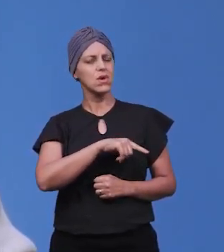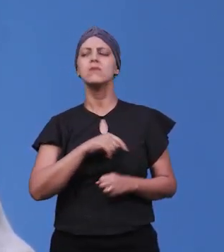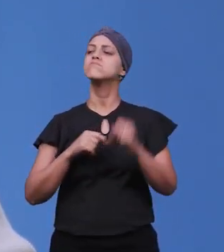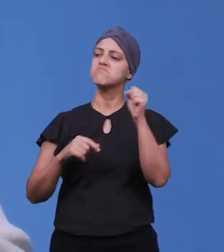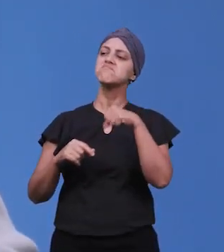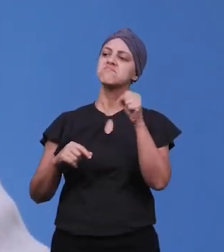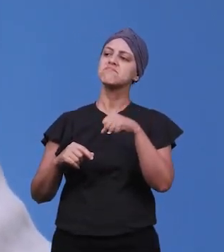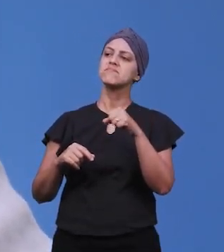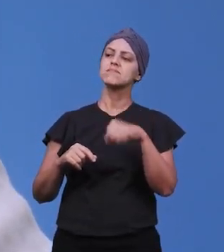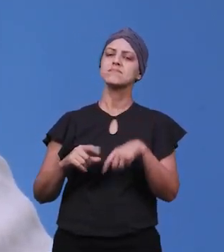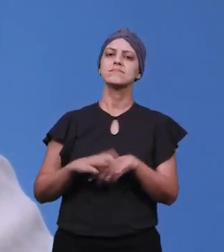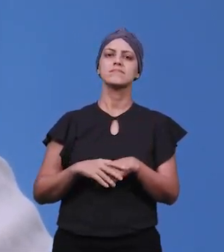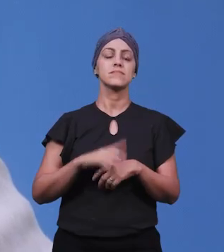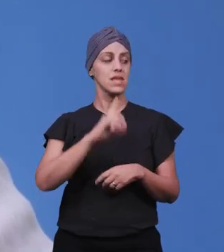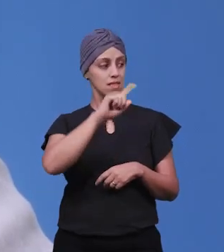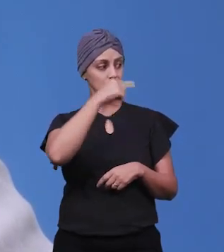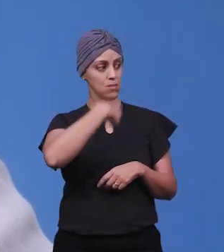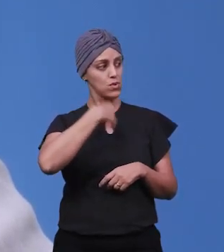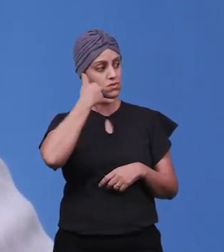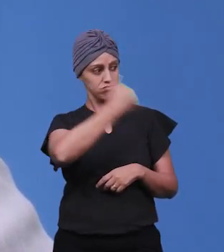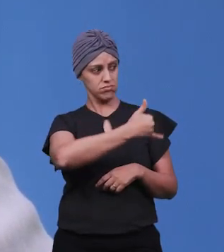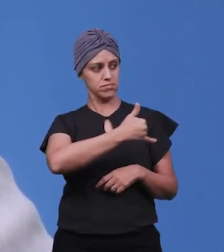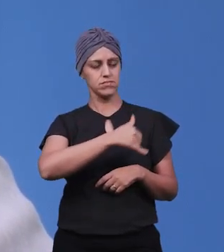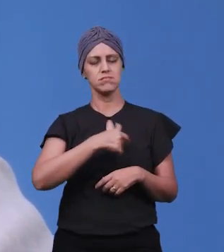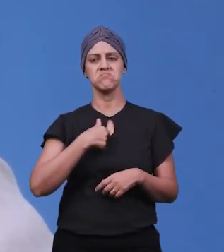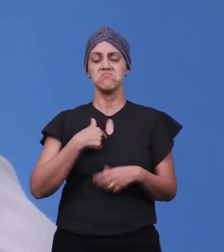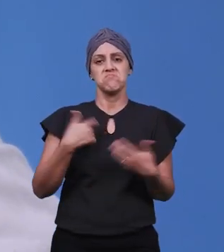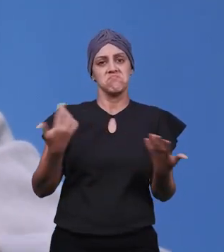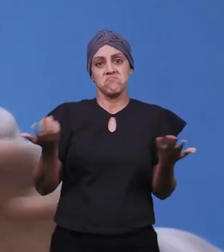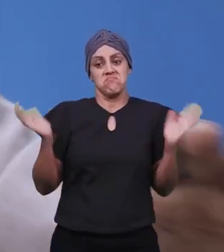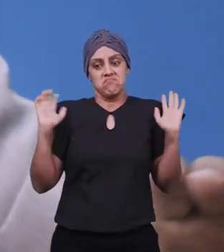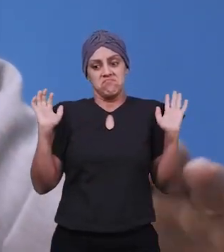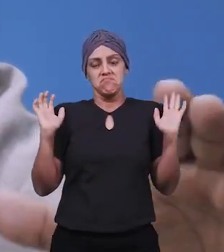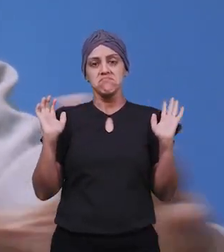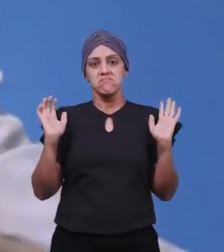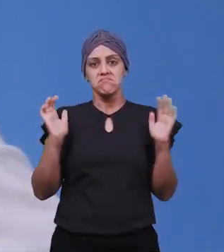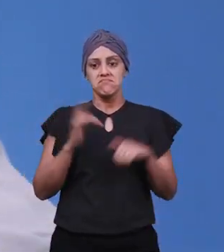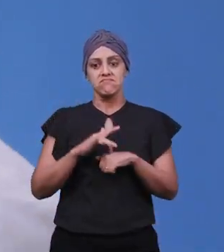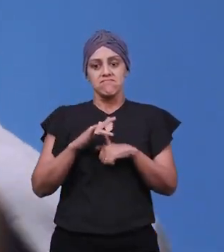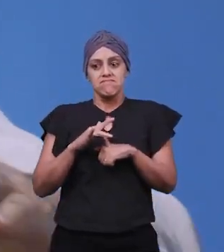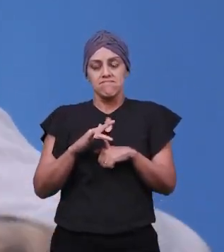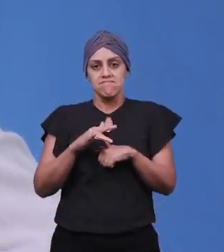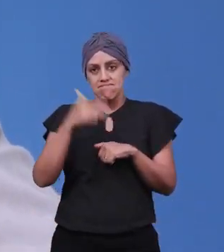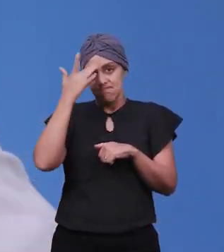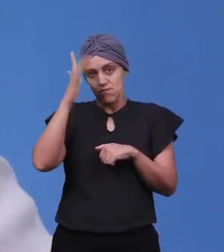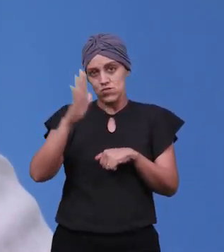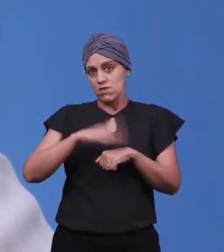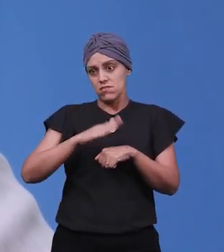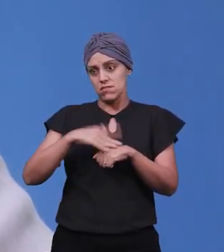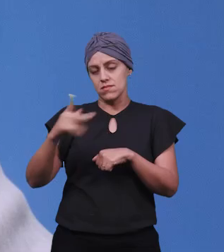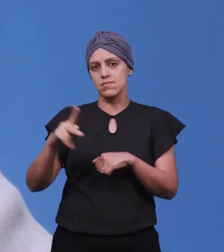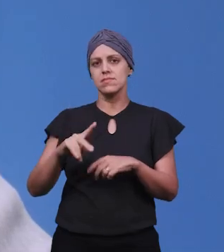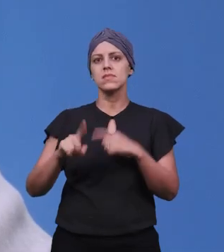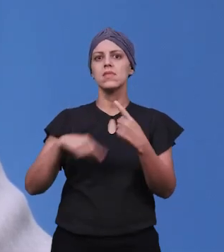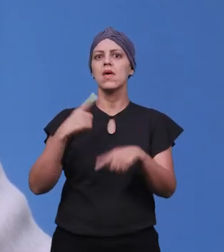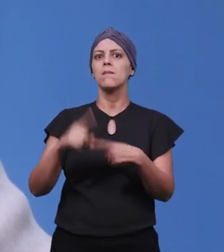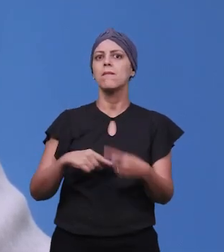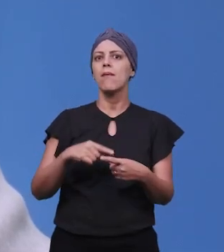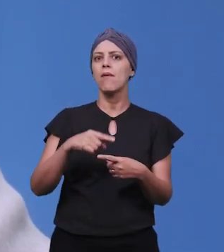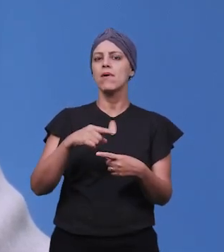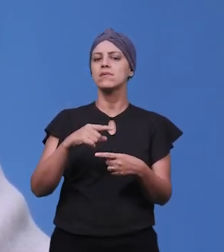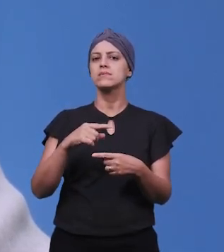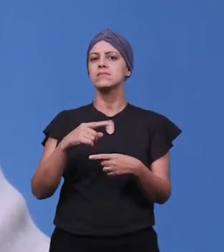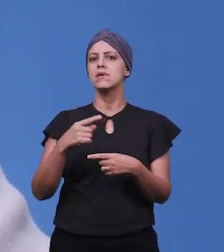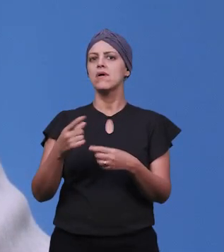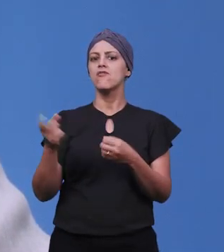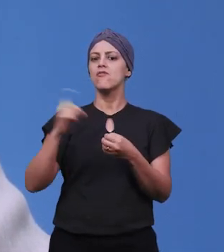outra necessidade. Daqui a pouco eu ligo para o senhor. E eu achei que fosse alguma necessidade pessoal que ele ia resolver. 40 minutos depois